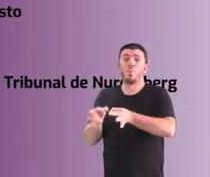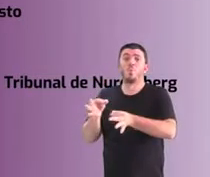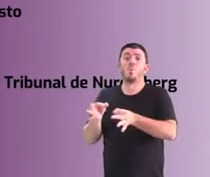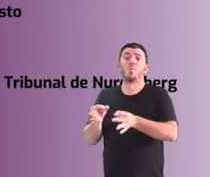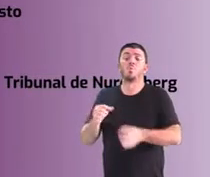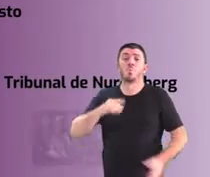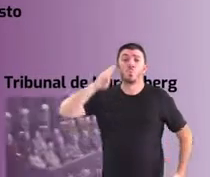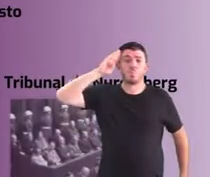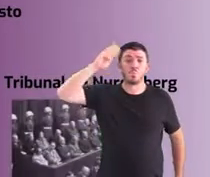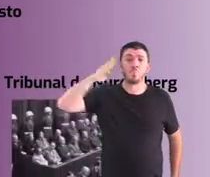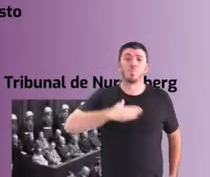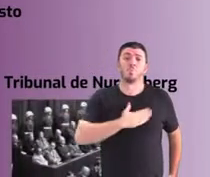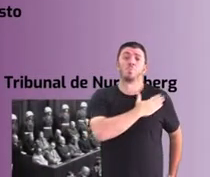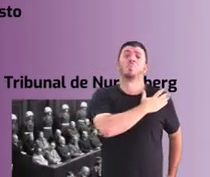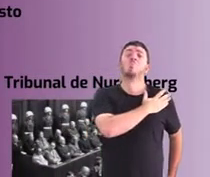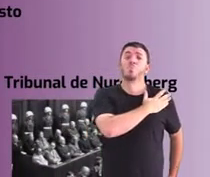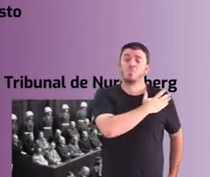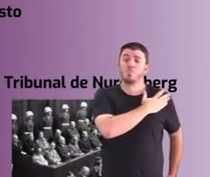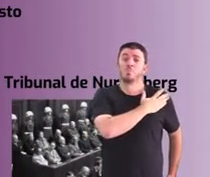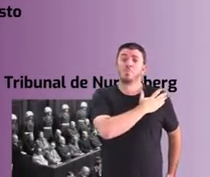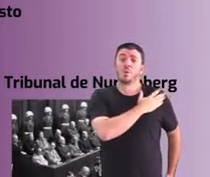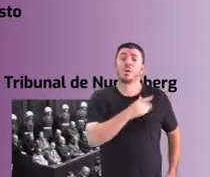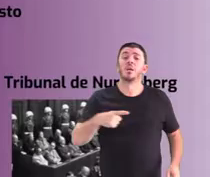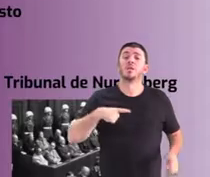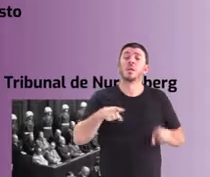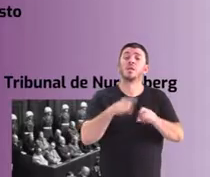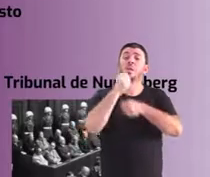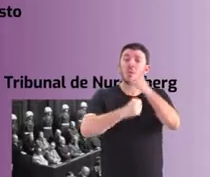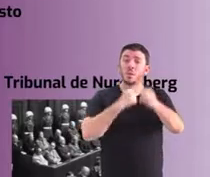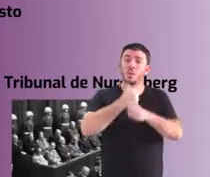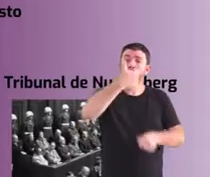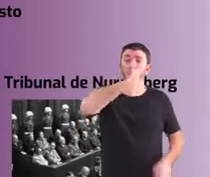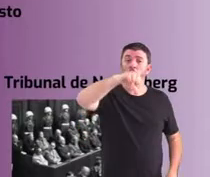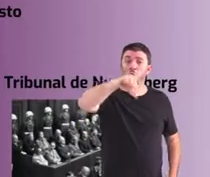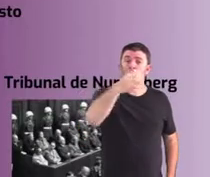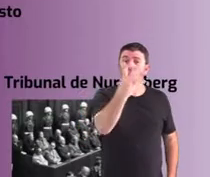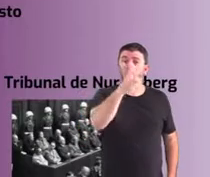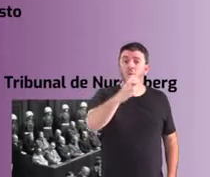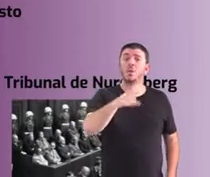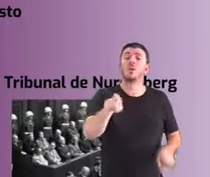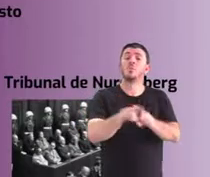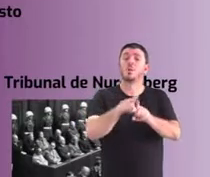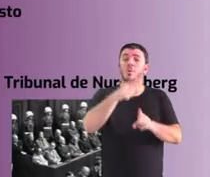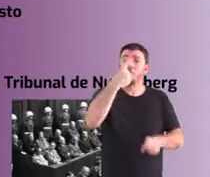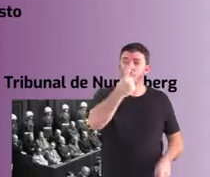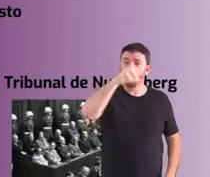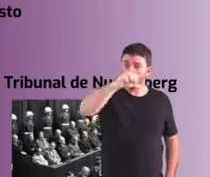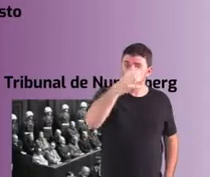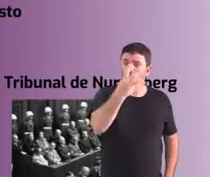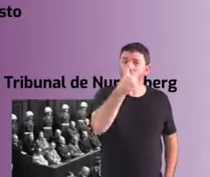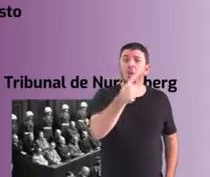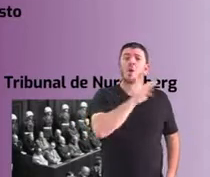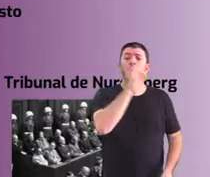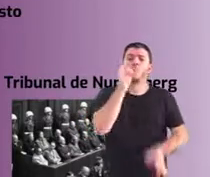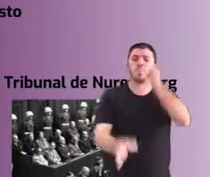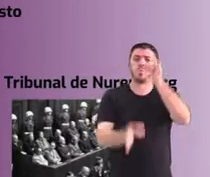entre 1945 e 1946, que julgou mais de 20 dos principais líderes